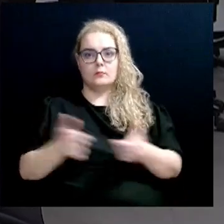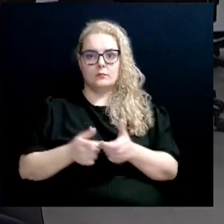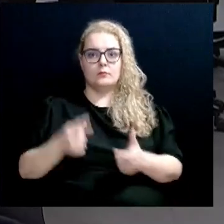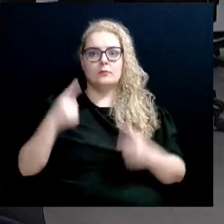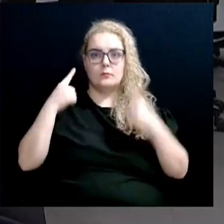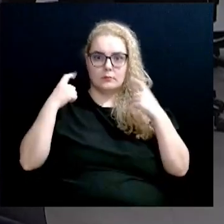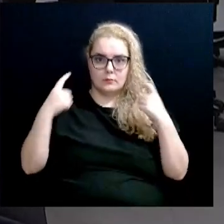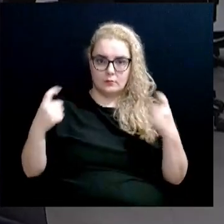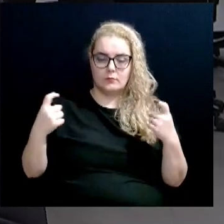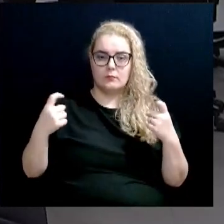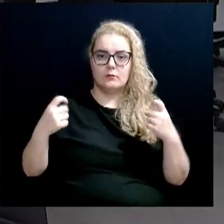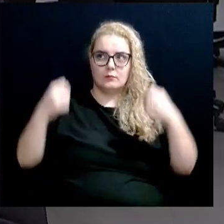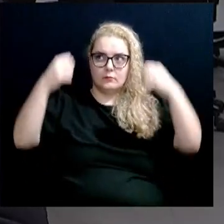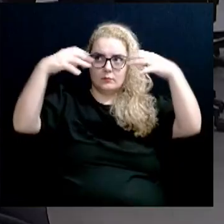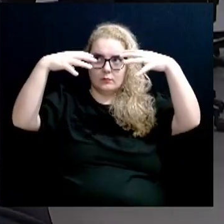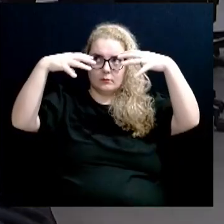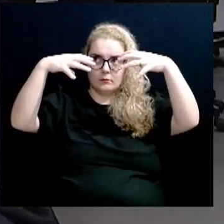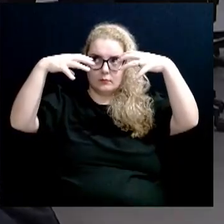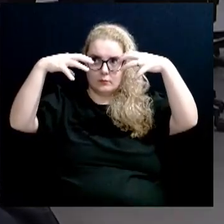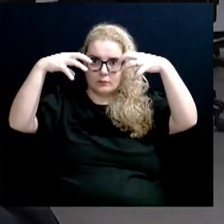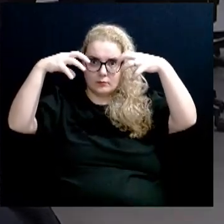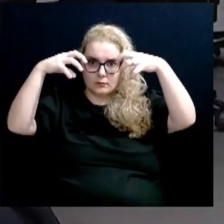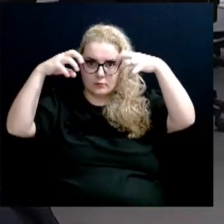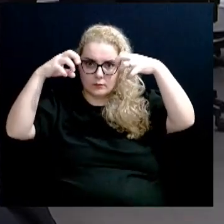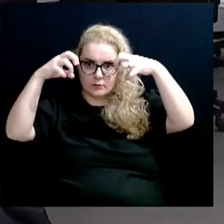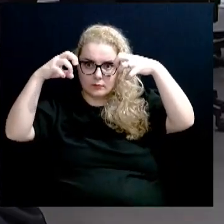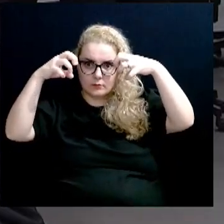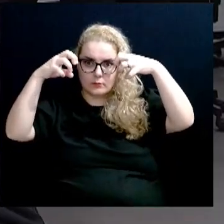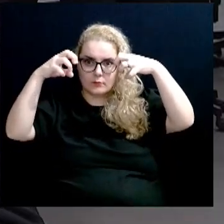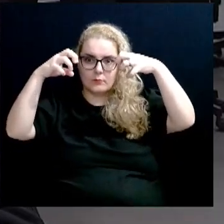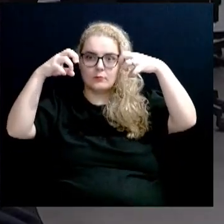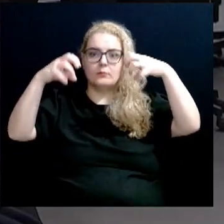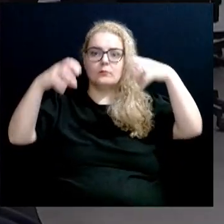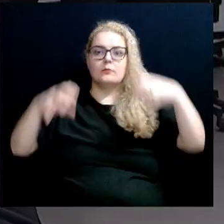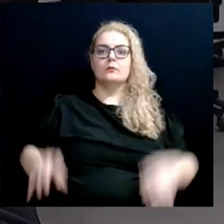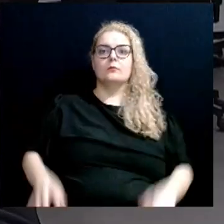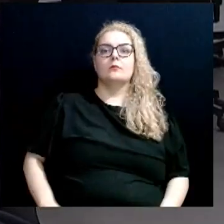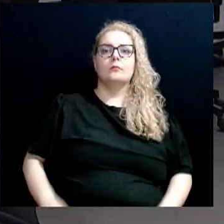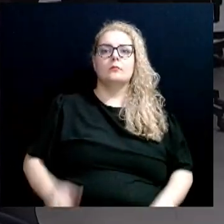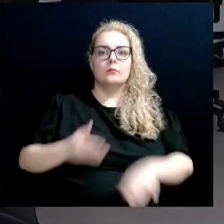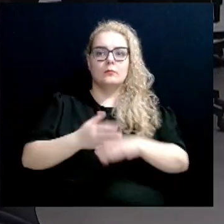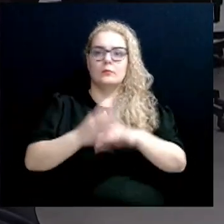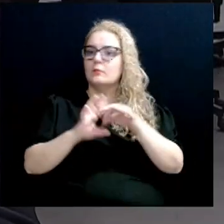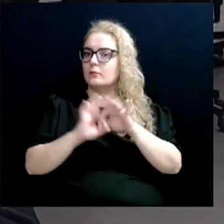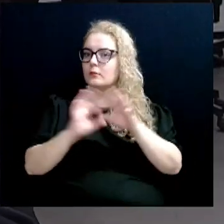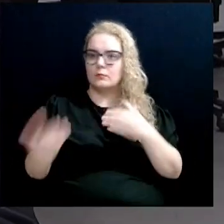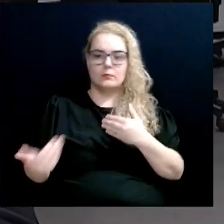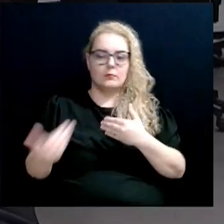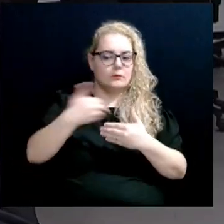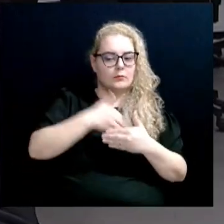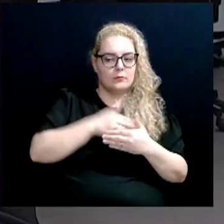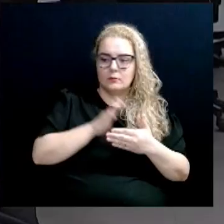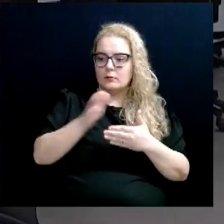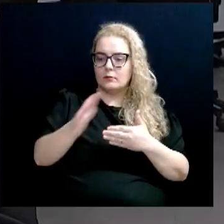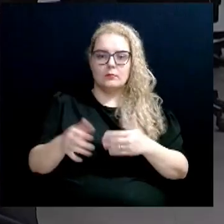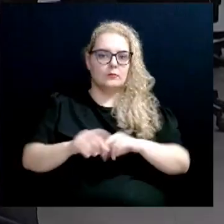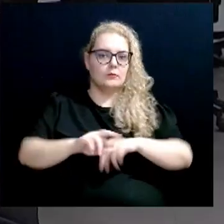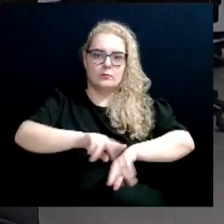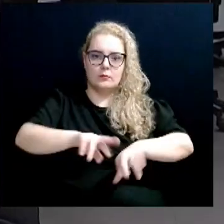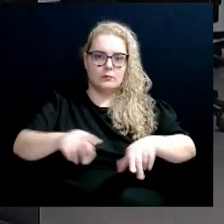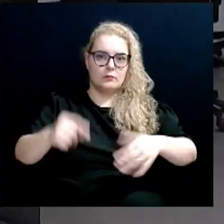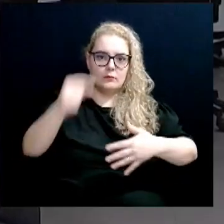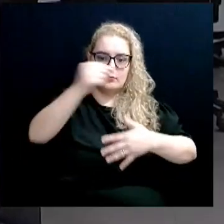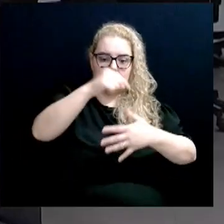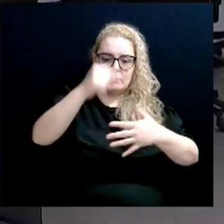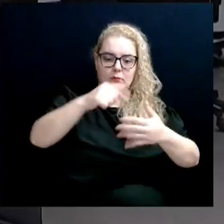um pouquinho diminuída, a entrada e saída liberada, enfim, várias adaptações para